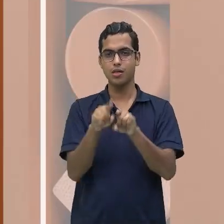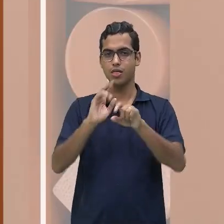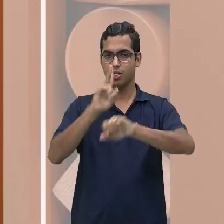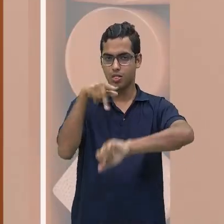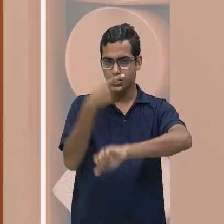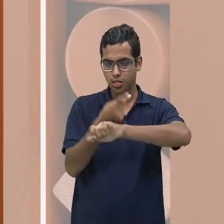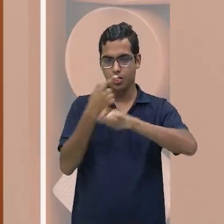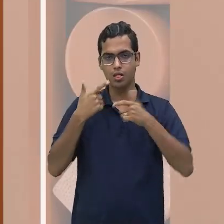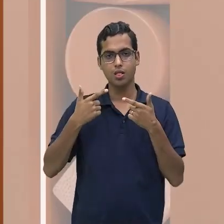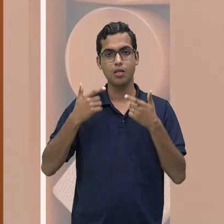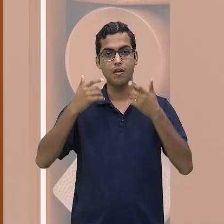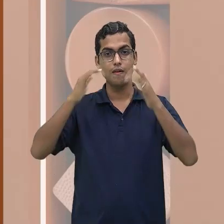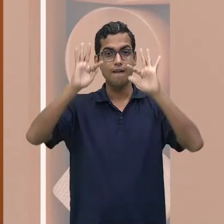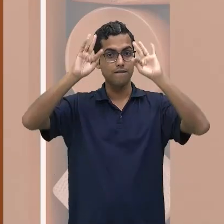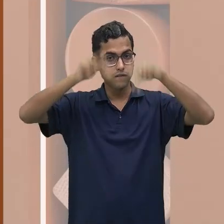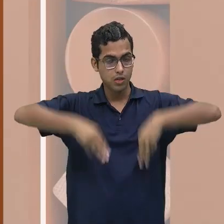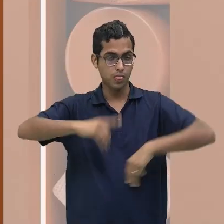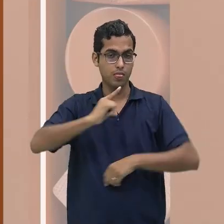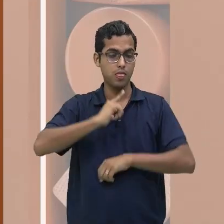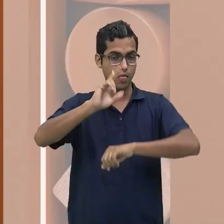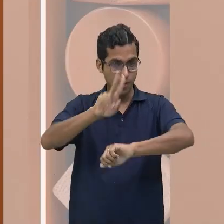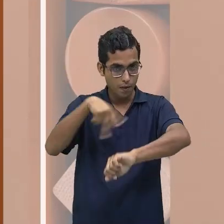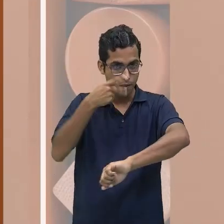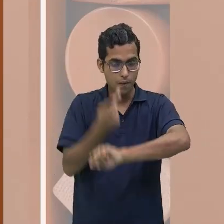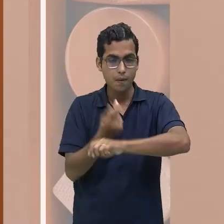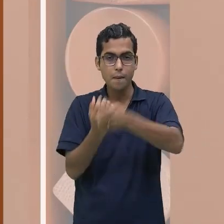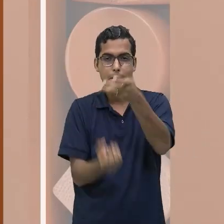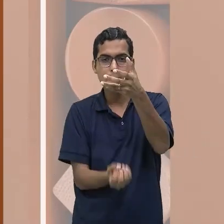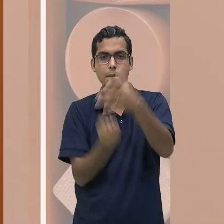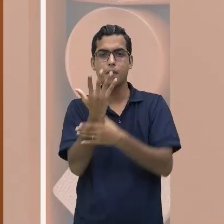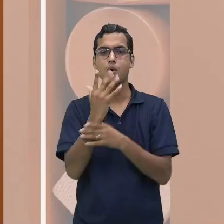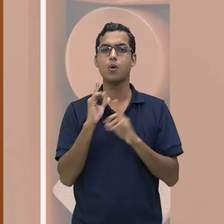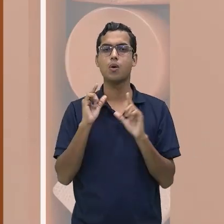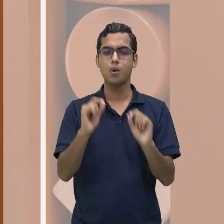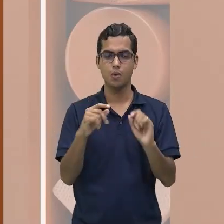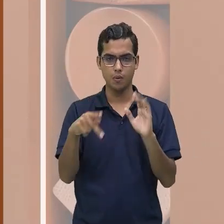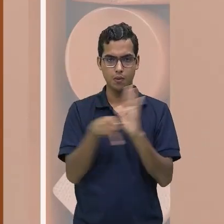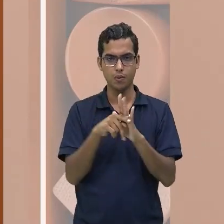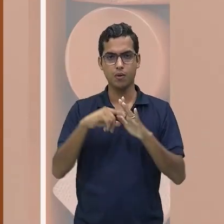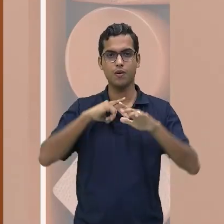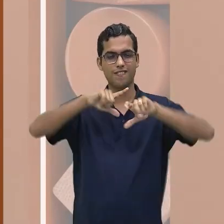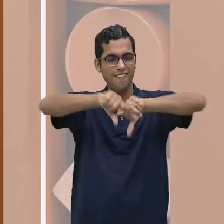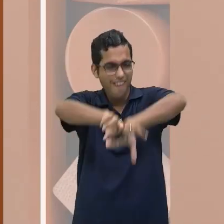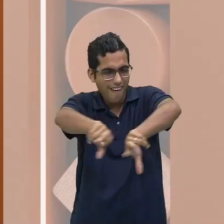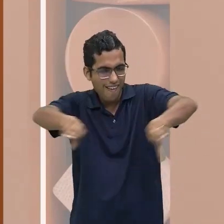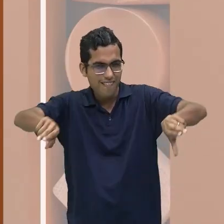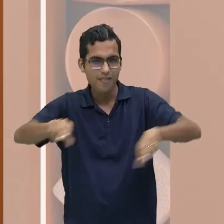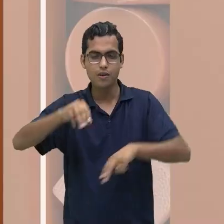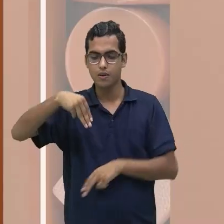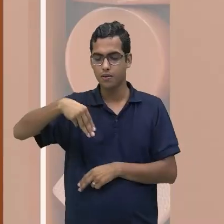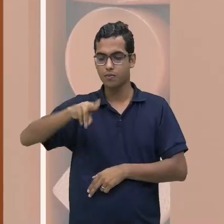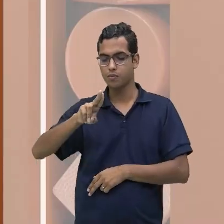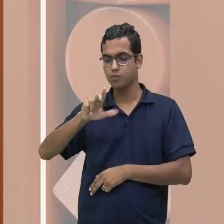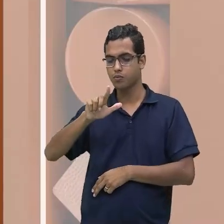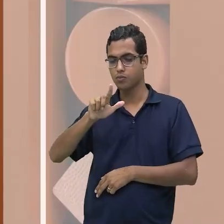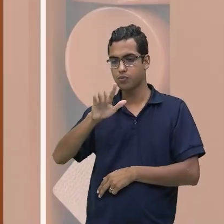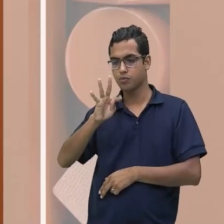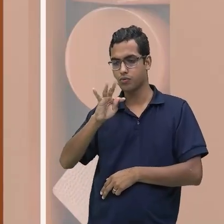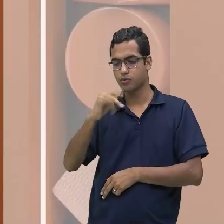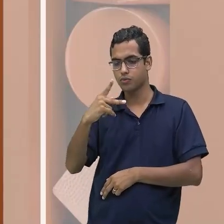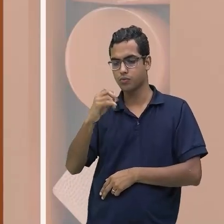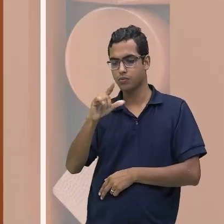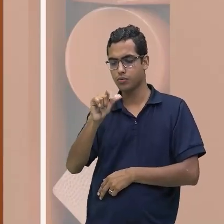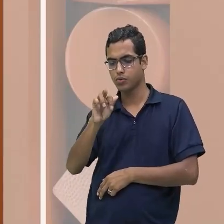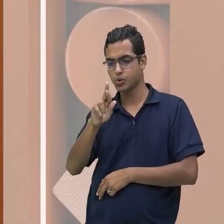mundo bipolar, que acabou surgindo aí o multipolarismo, né, onde vários países